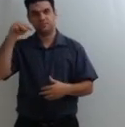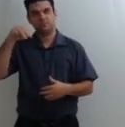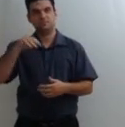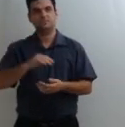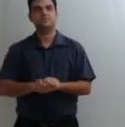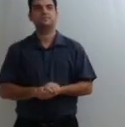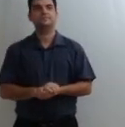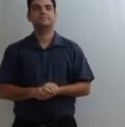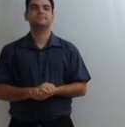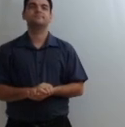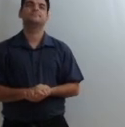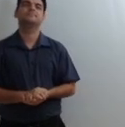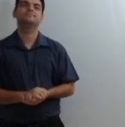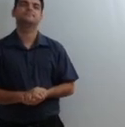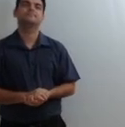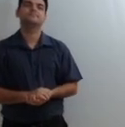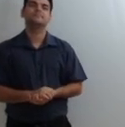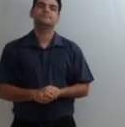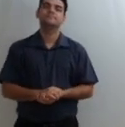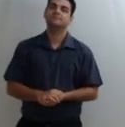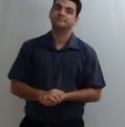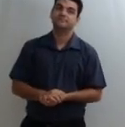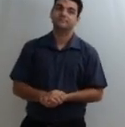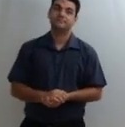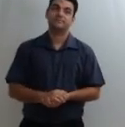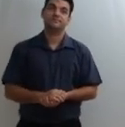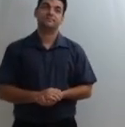Eminentes ministros dessa Igreja Câmara,